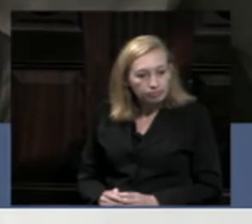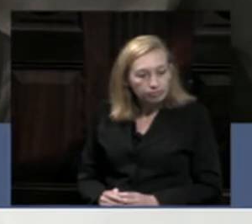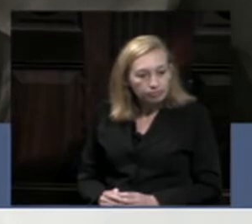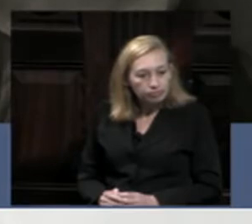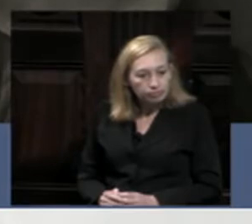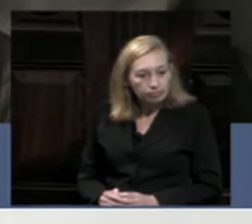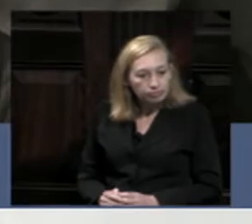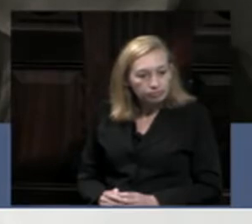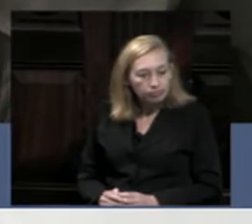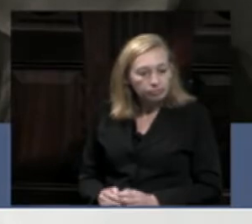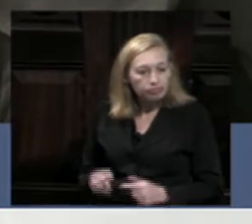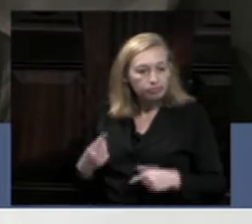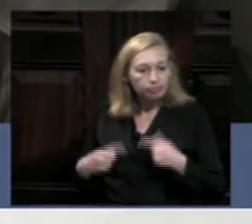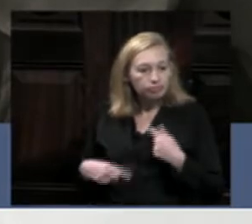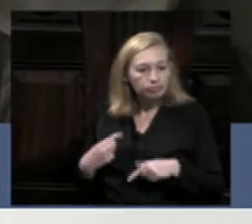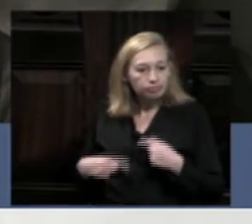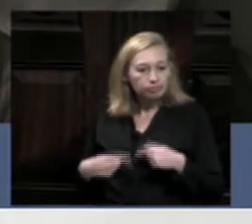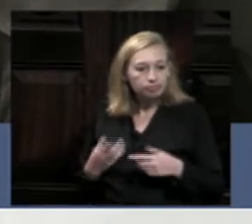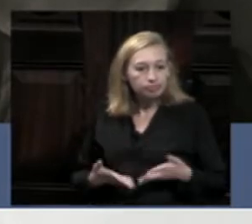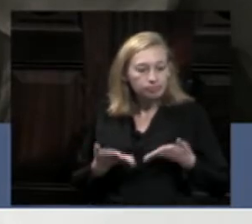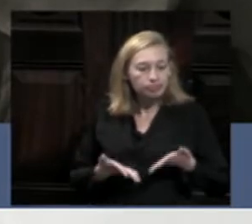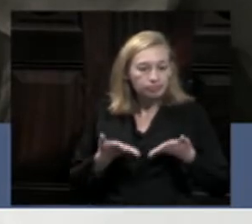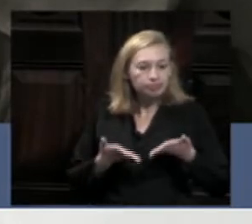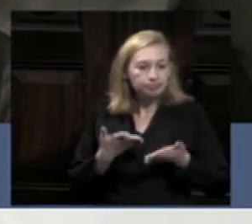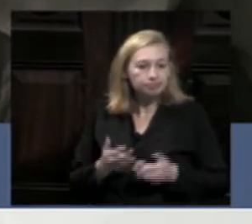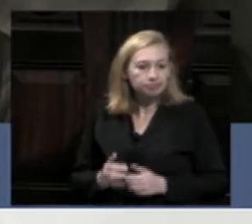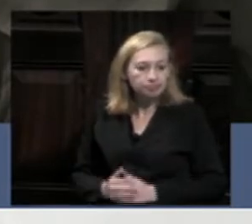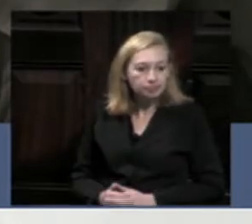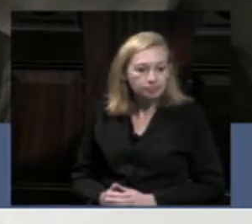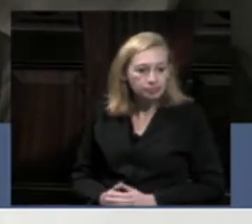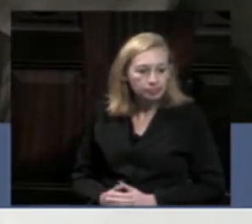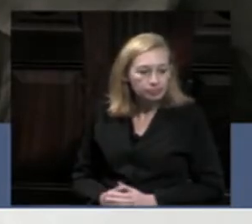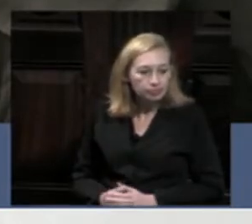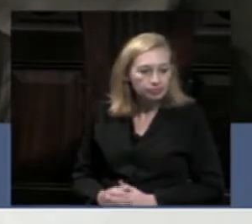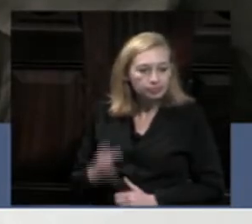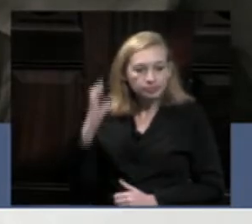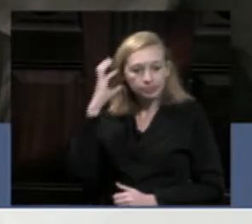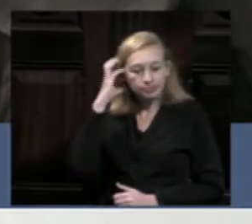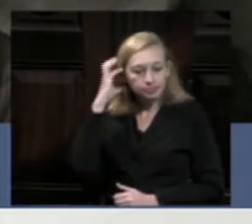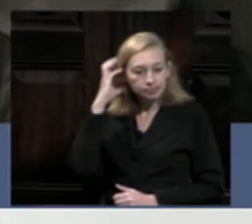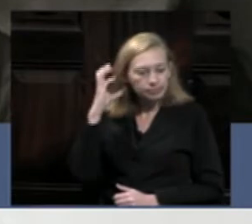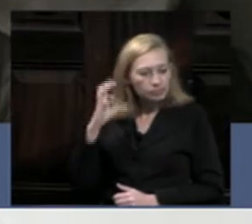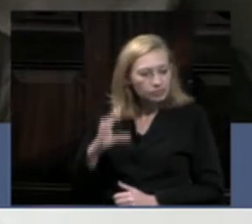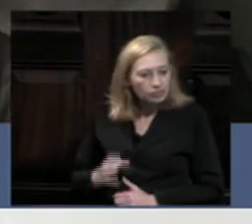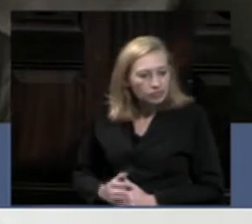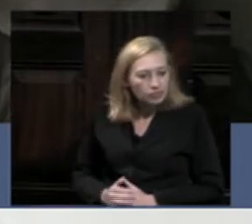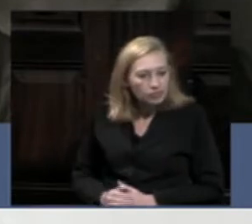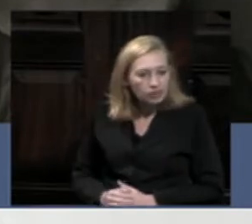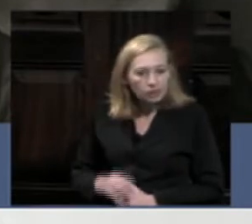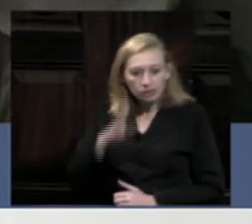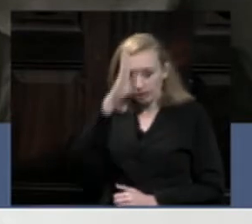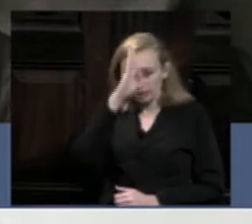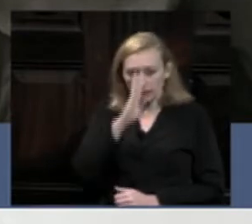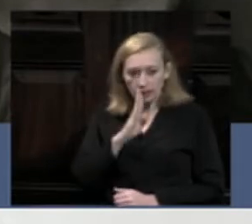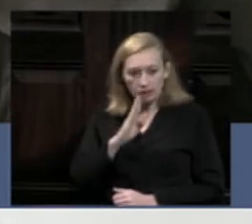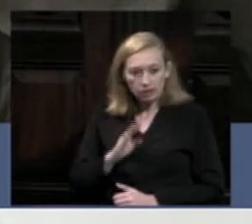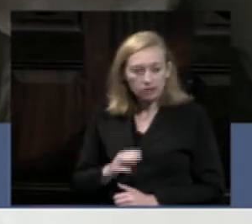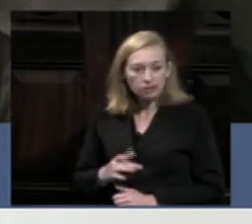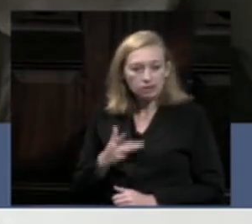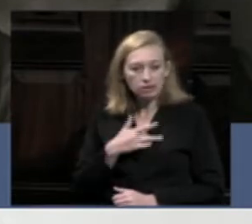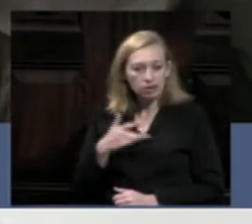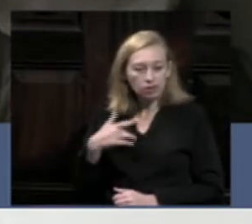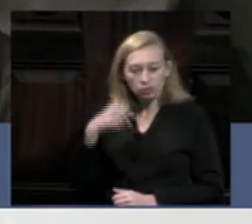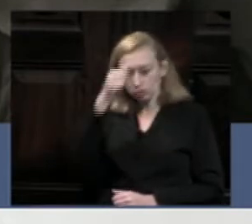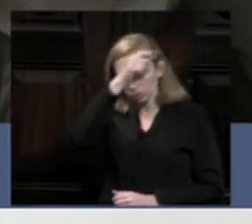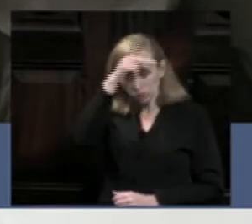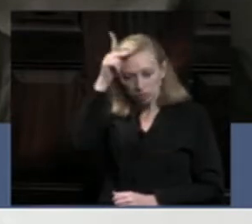uma política, estimula, promove o tratamento fonoaudiológico gratuito na rede de saúde pública do Estado